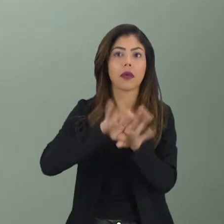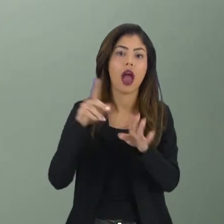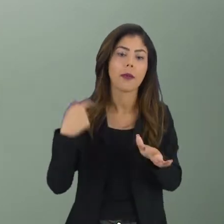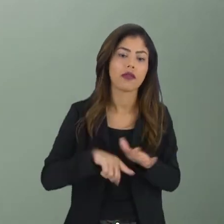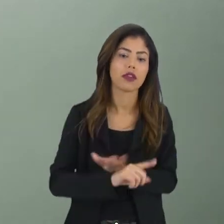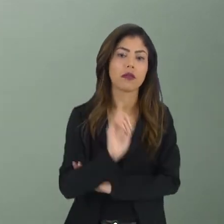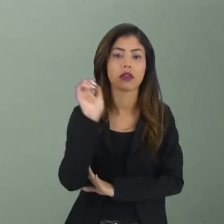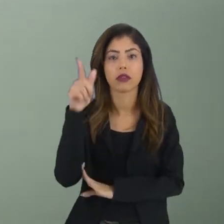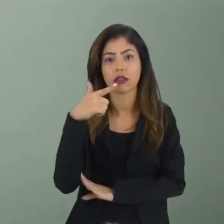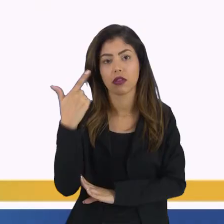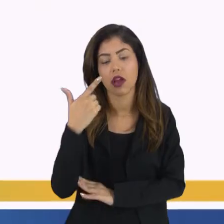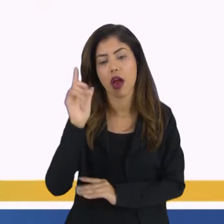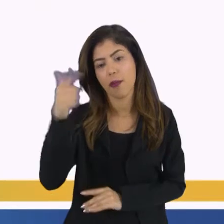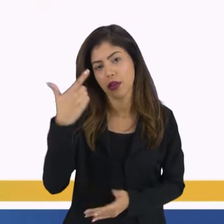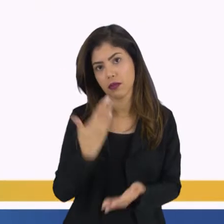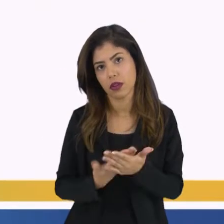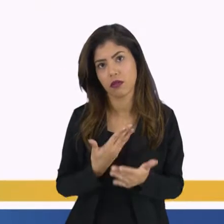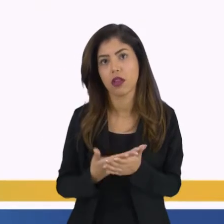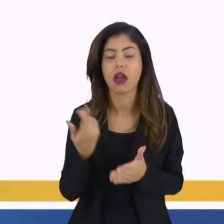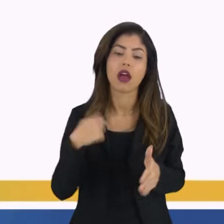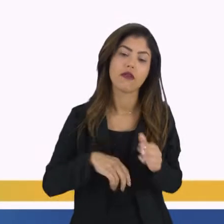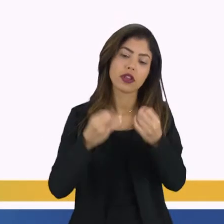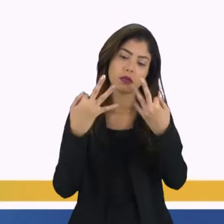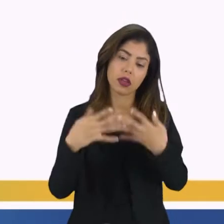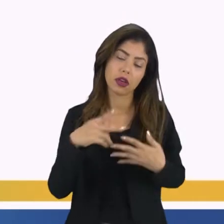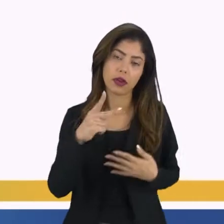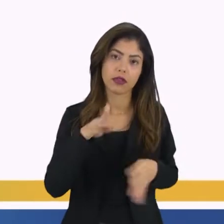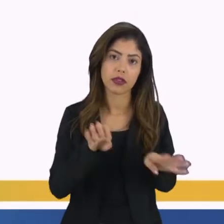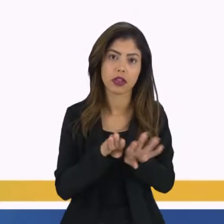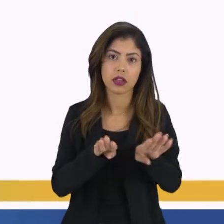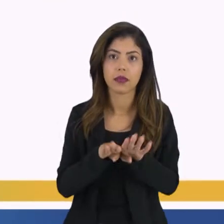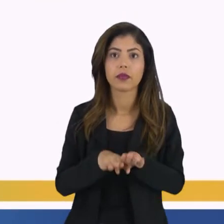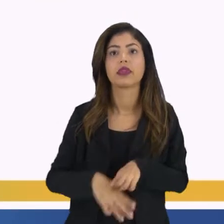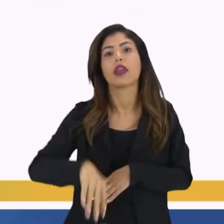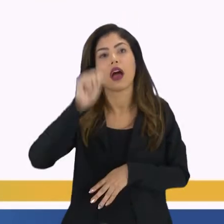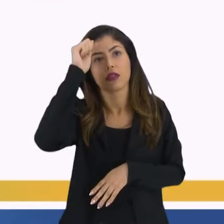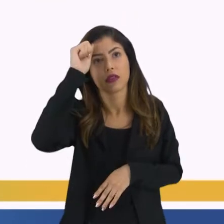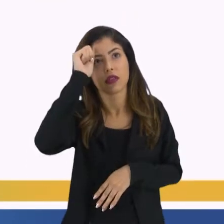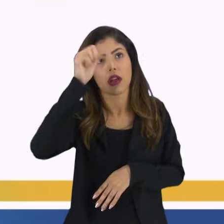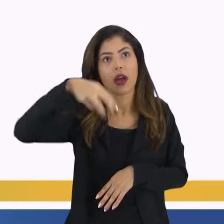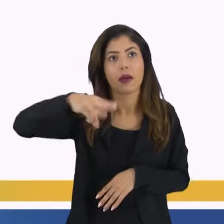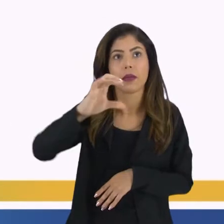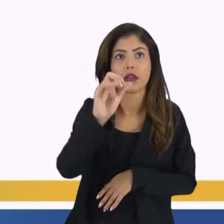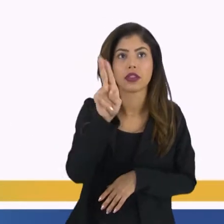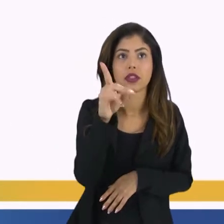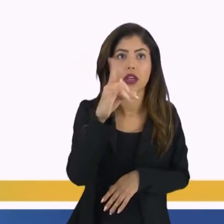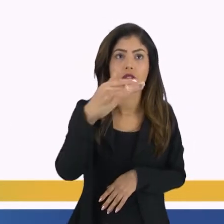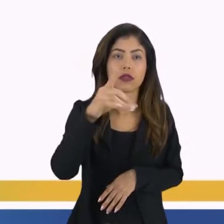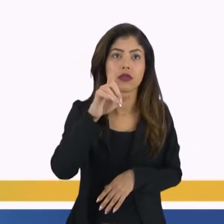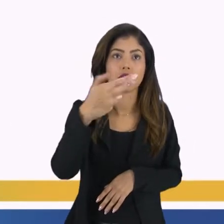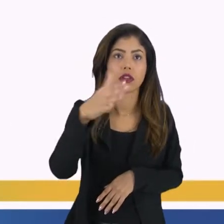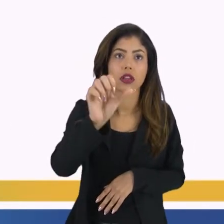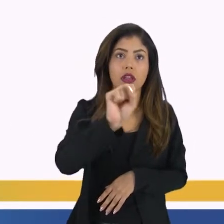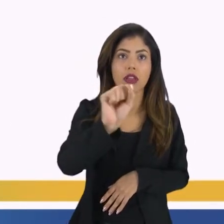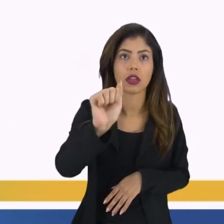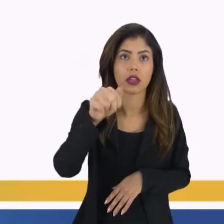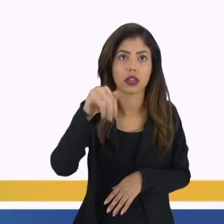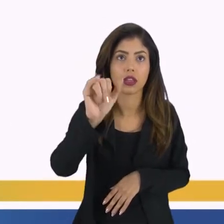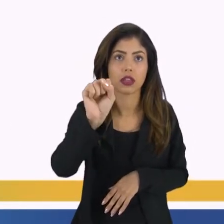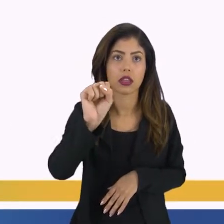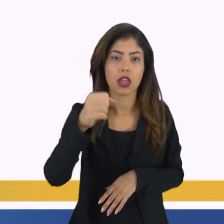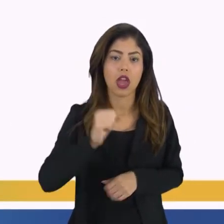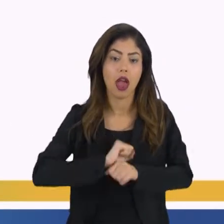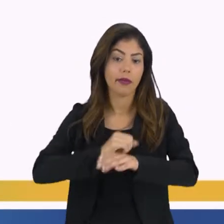vou falar para vocês na nossa próxima aula, tá? E aí os principais autores nós vamos ter o Machado de Assis, né? Como vocês viram lá que é a abertura ali do